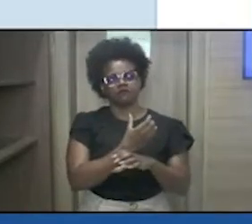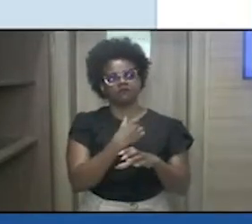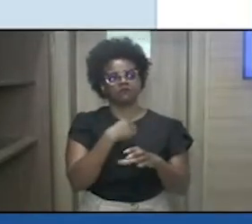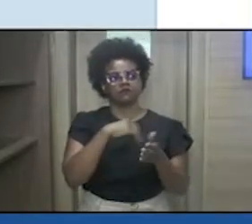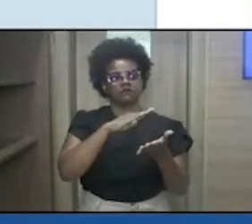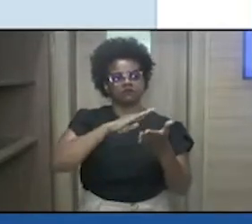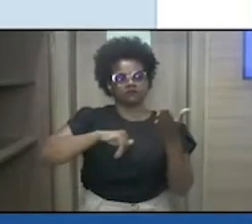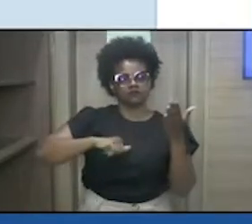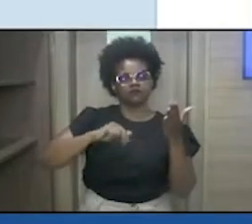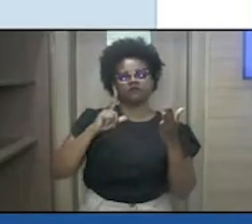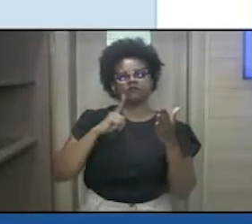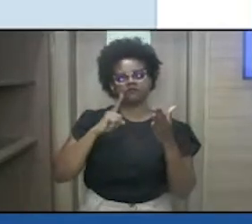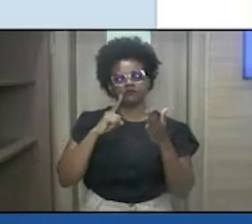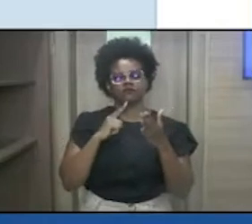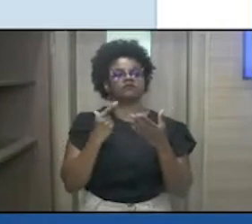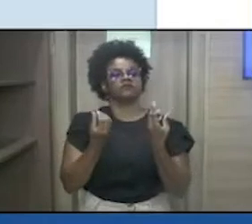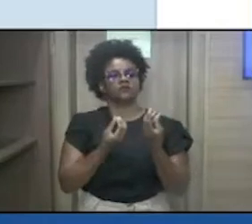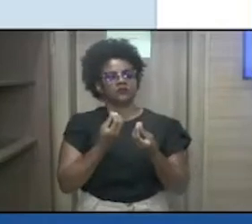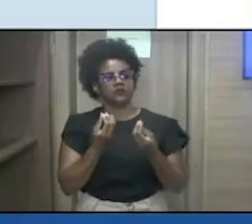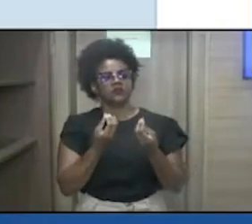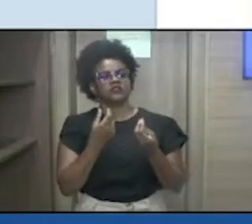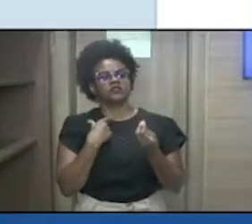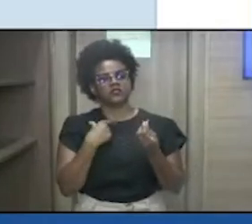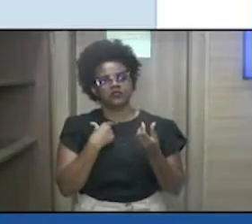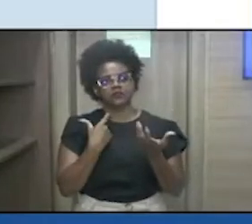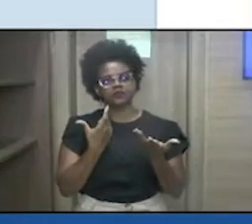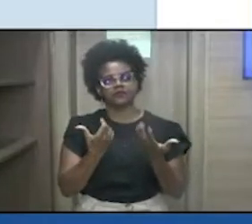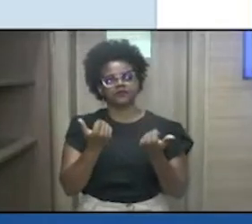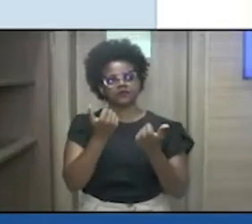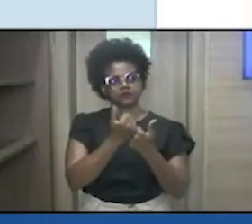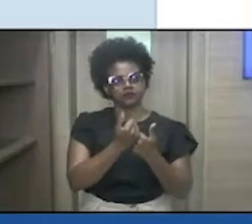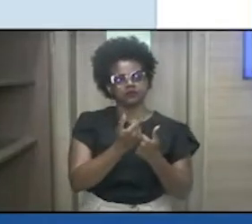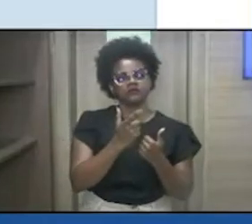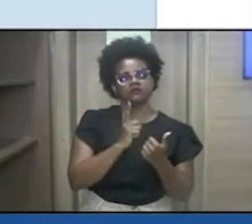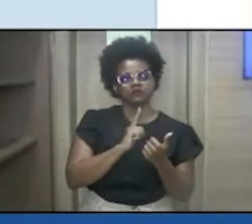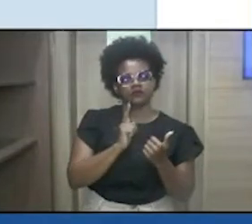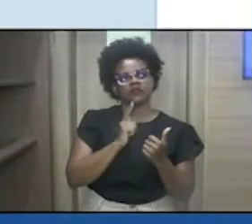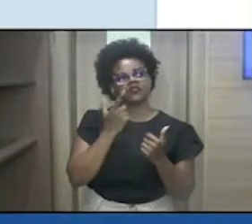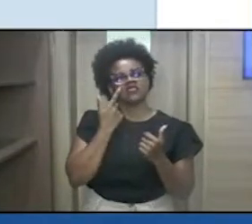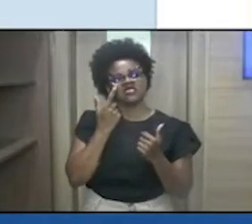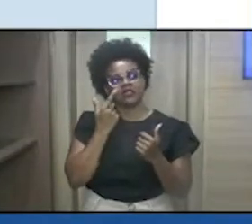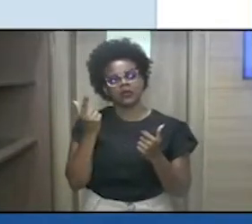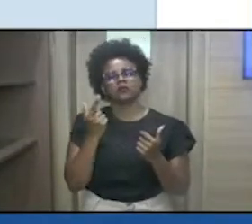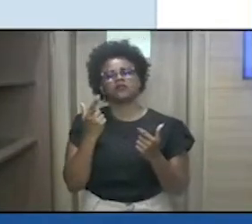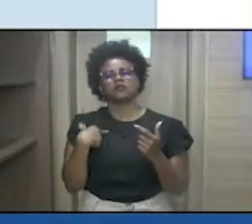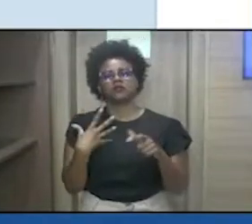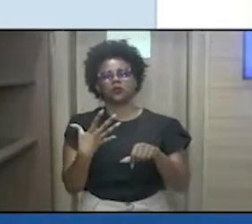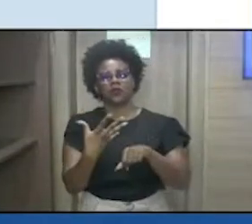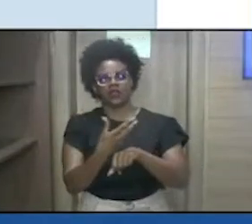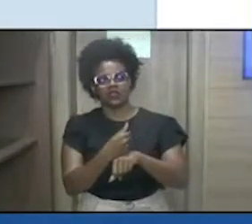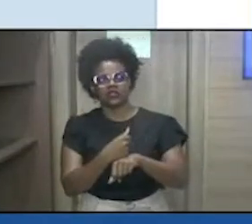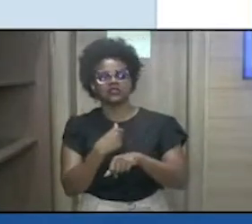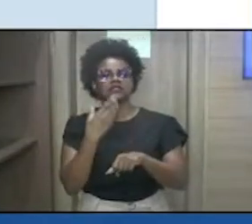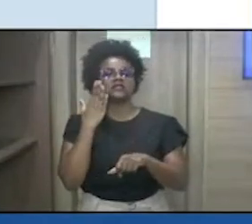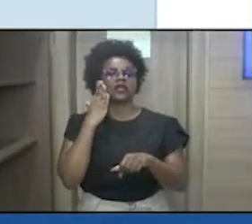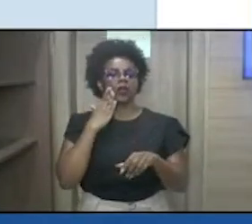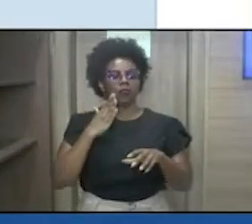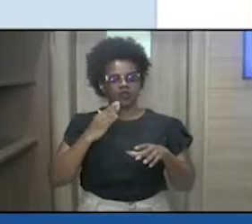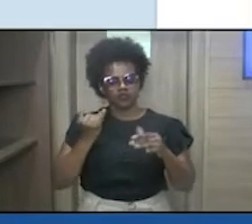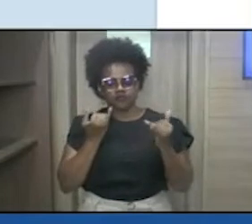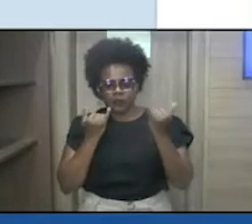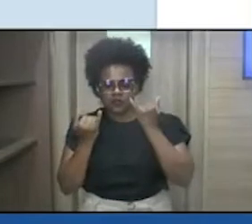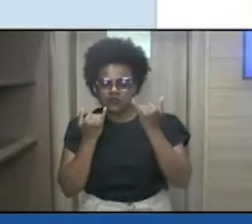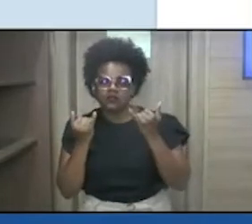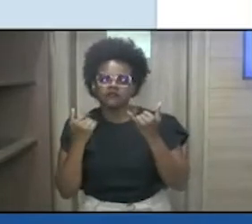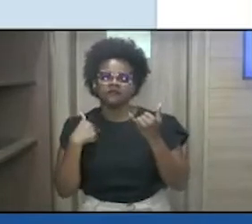removíveis, sendo que são consideradas próteses provisórias, né? Então, isso é uma questão também para qualificar. A própria qualidade da